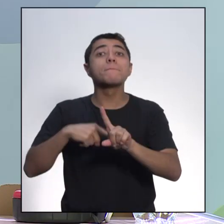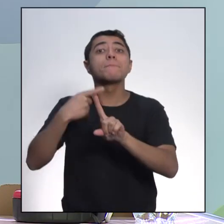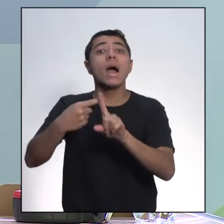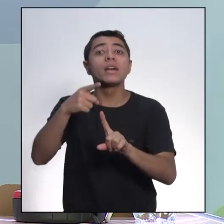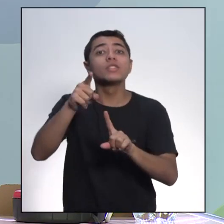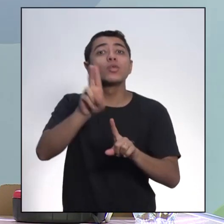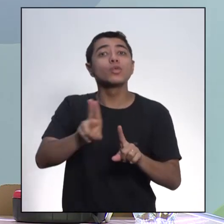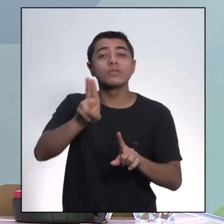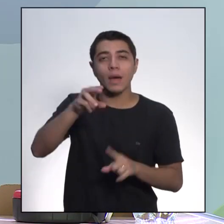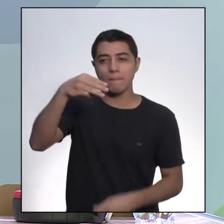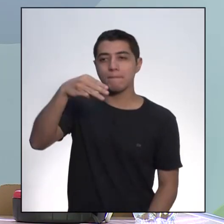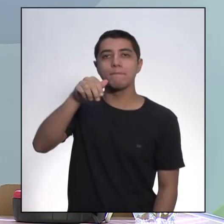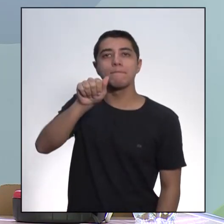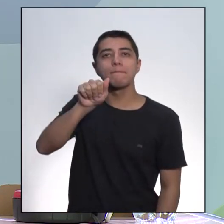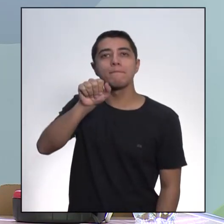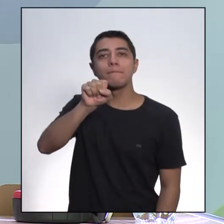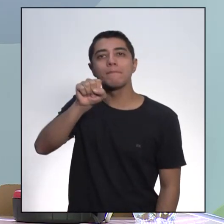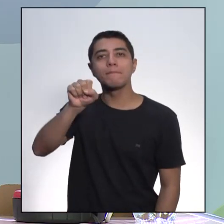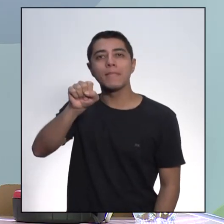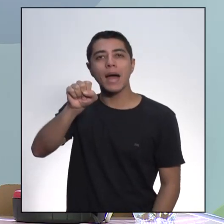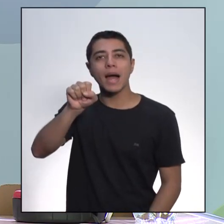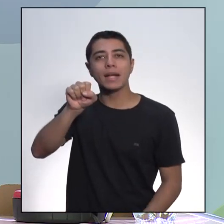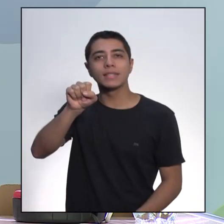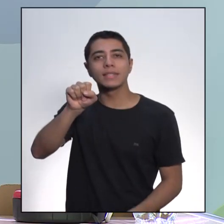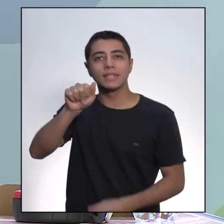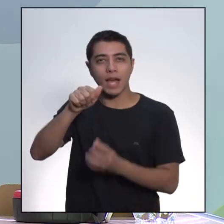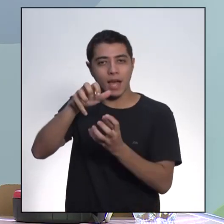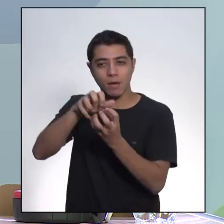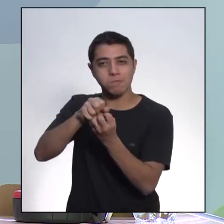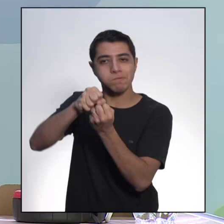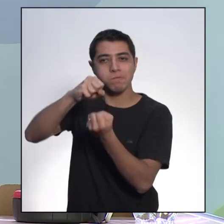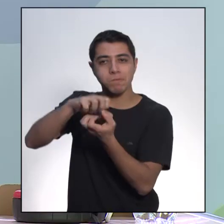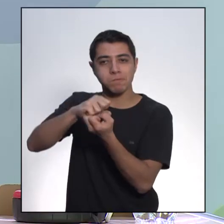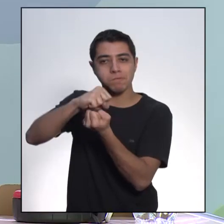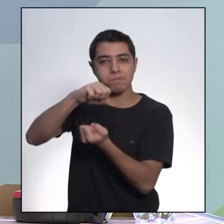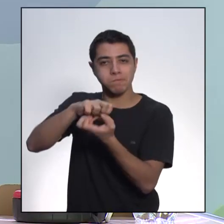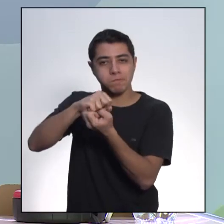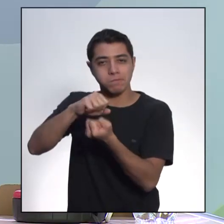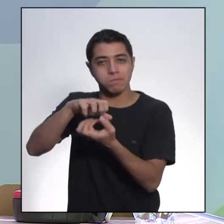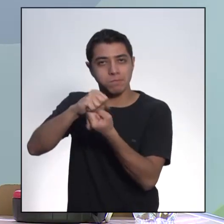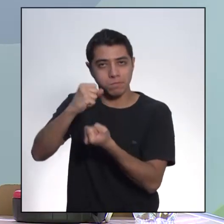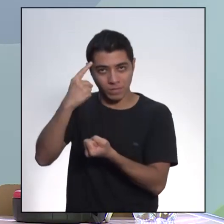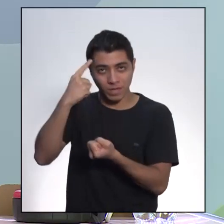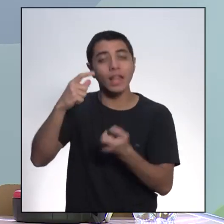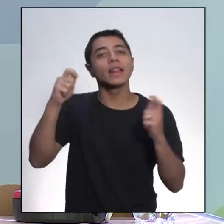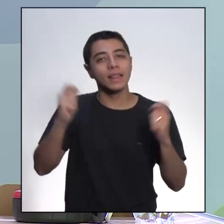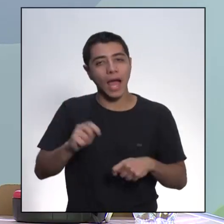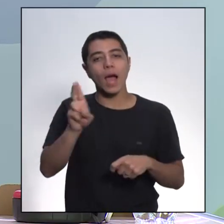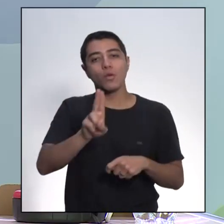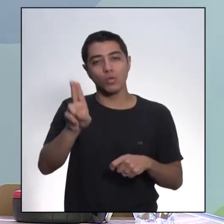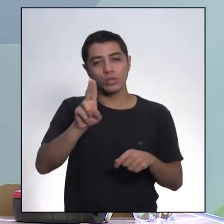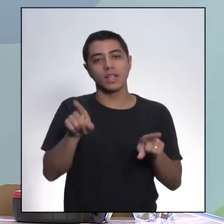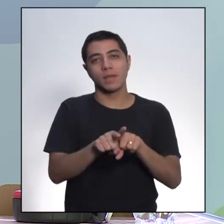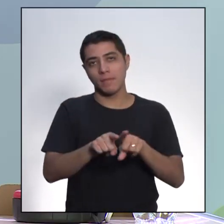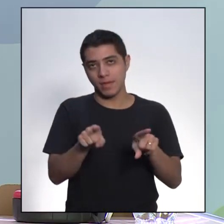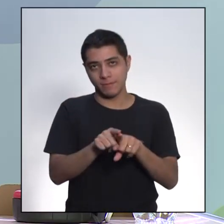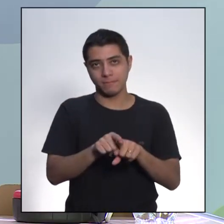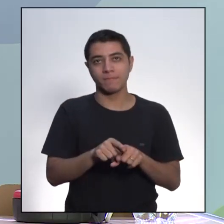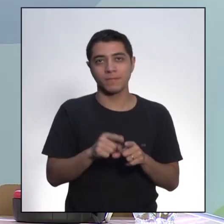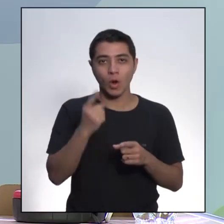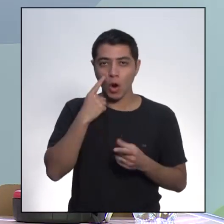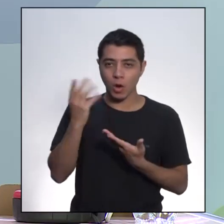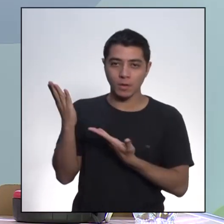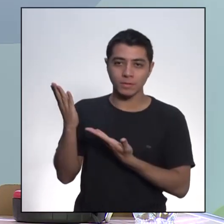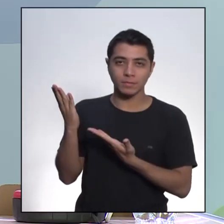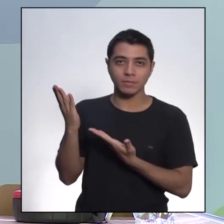pode recobrir aqui, ó, a estrutura. Ele vai participar e vai brincar com o carrinho que ele fez também, né? Se ele tiver uma